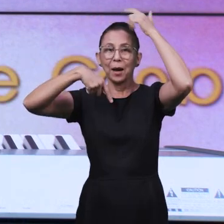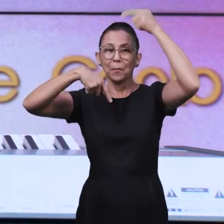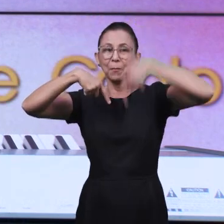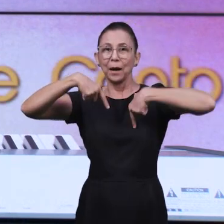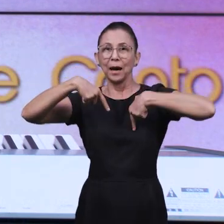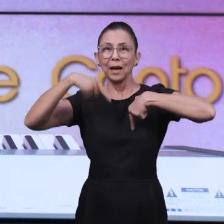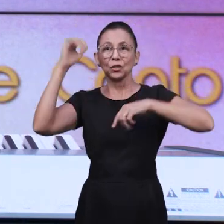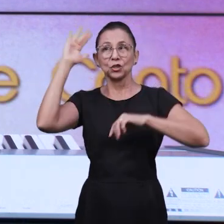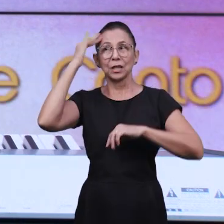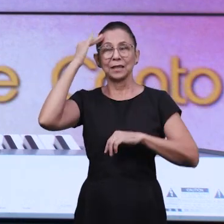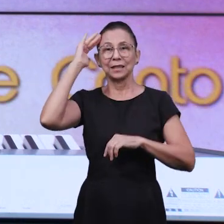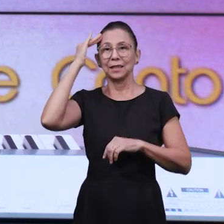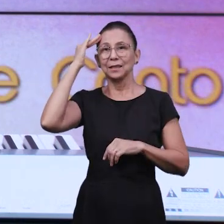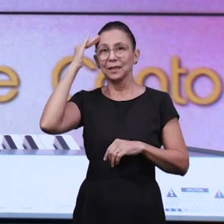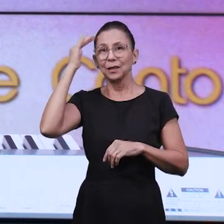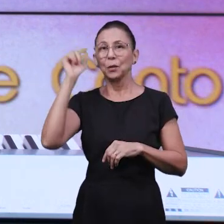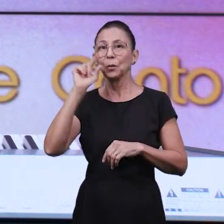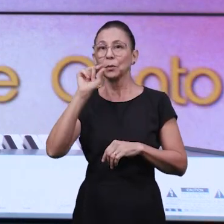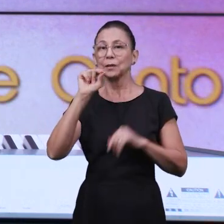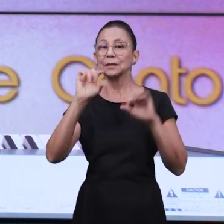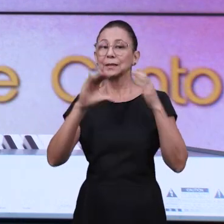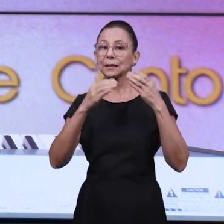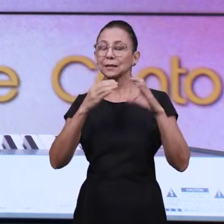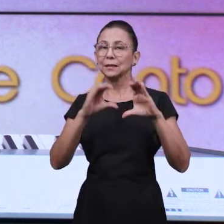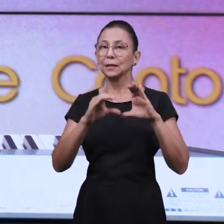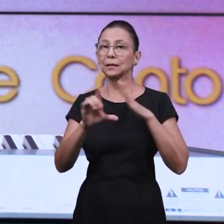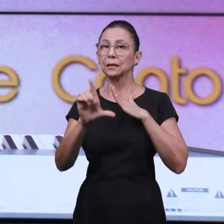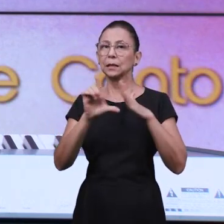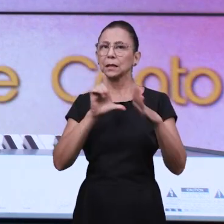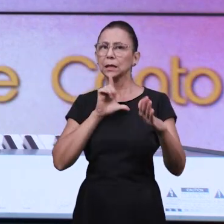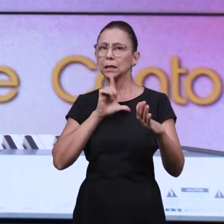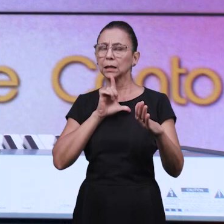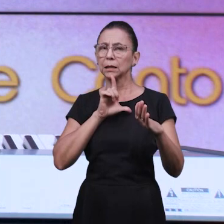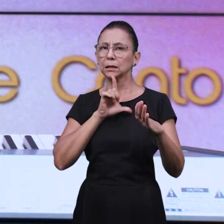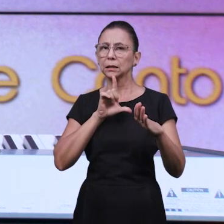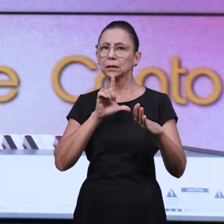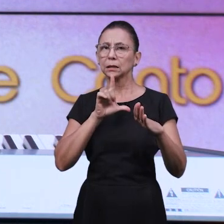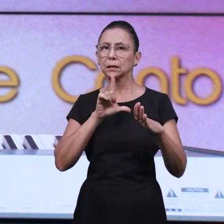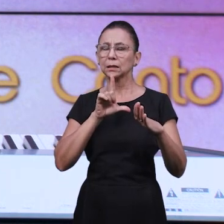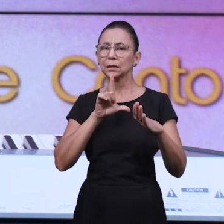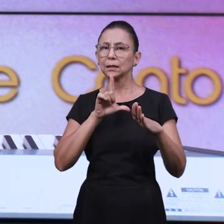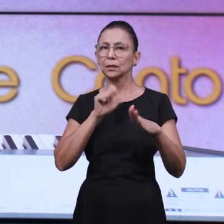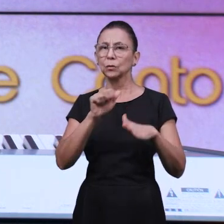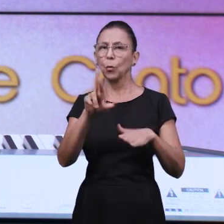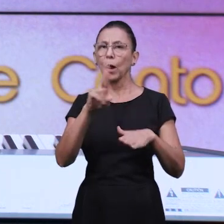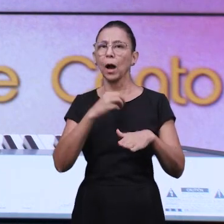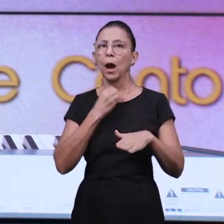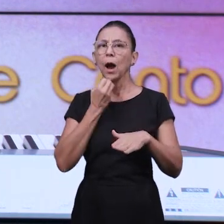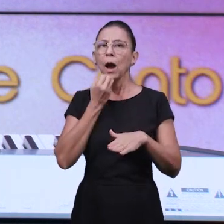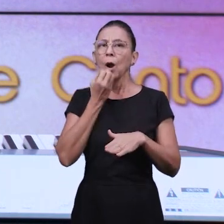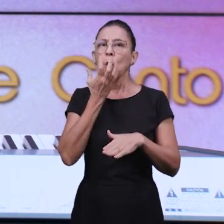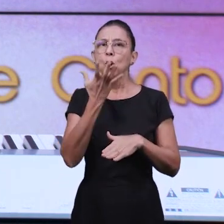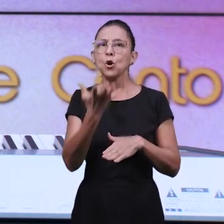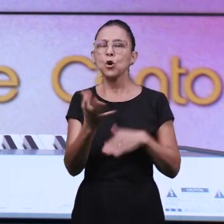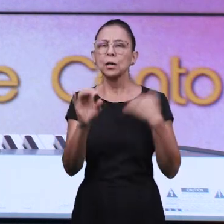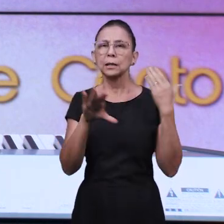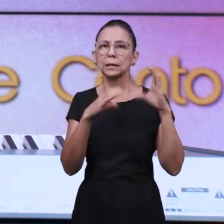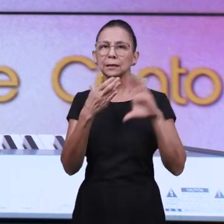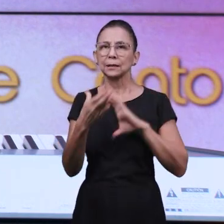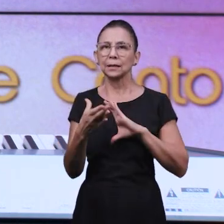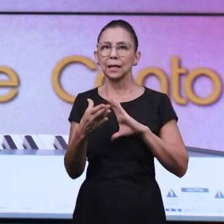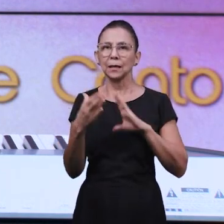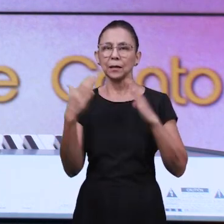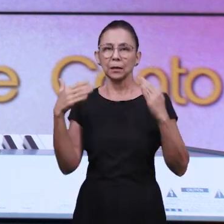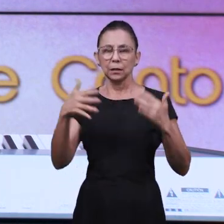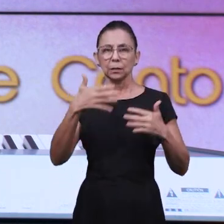aquilo que você vai cantar. Então, antes mesmo do som da sua voz sair, toda essa estrutura já vai estar